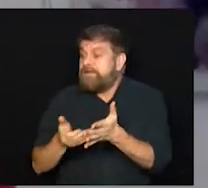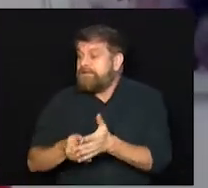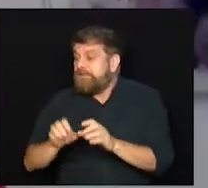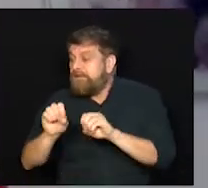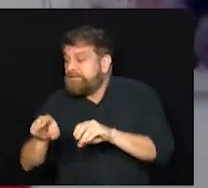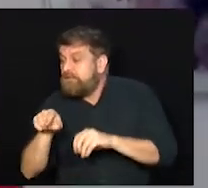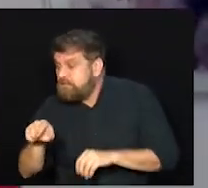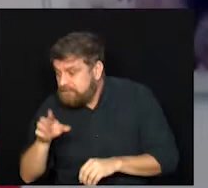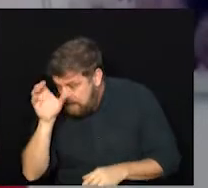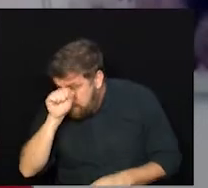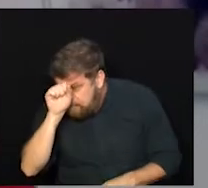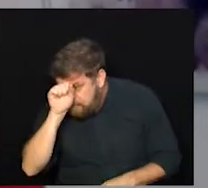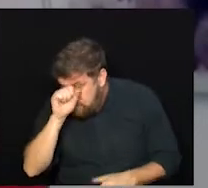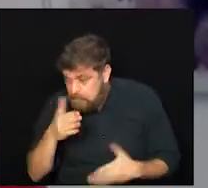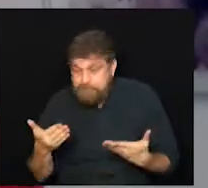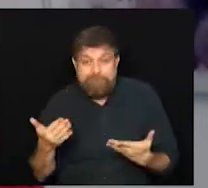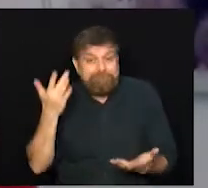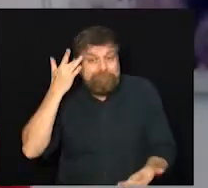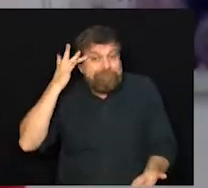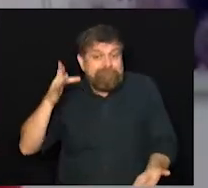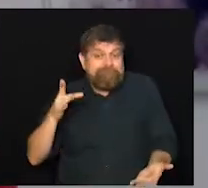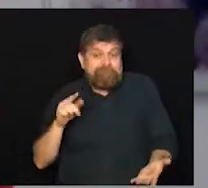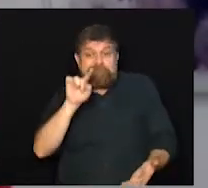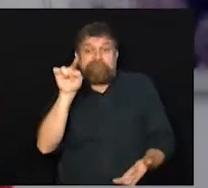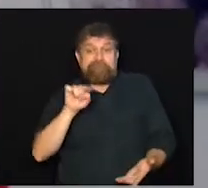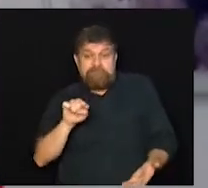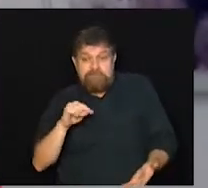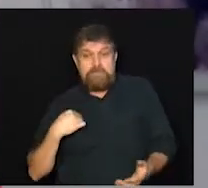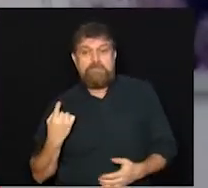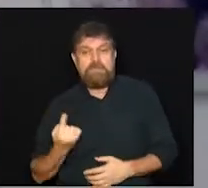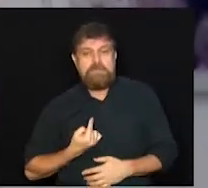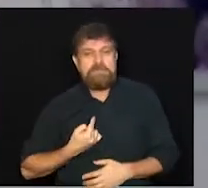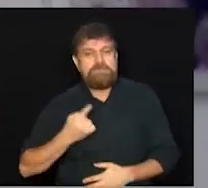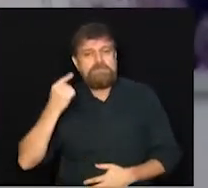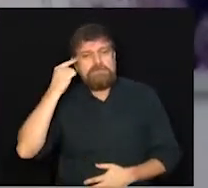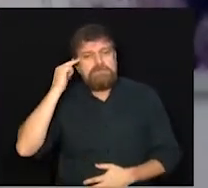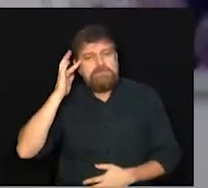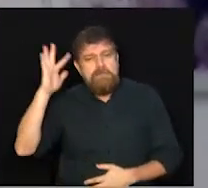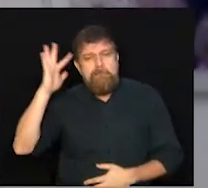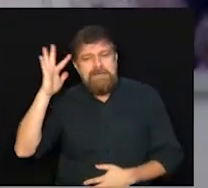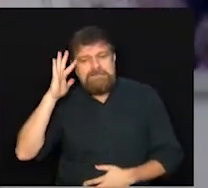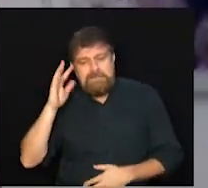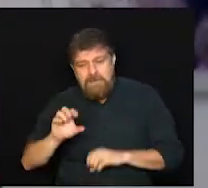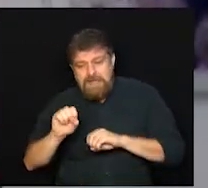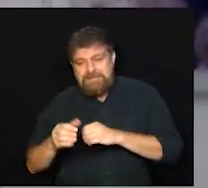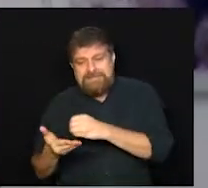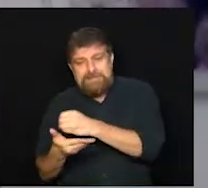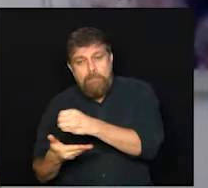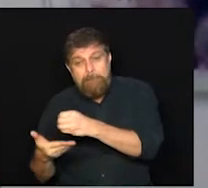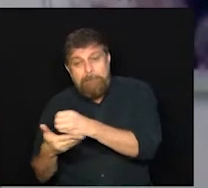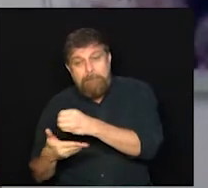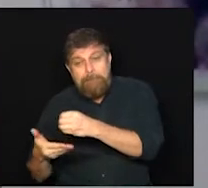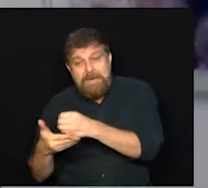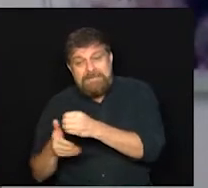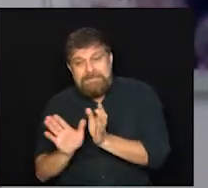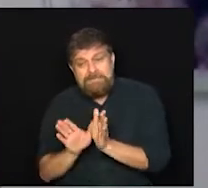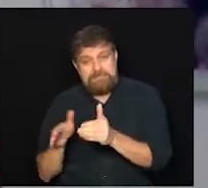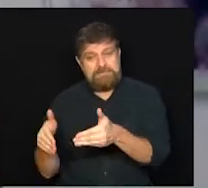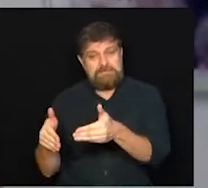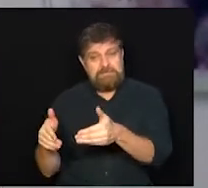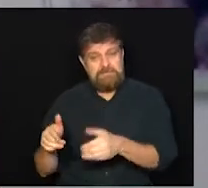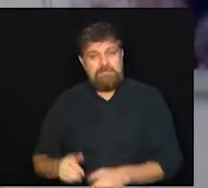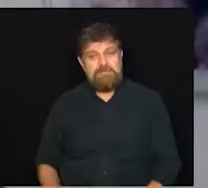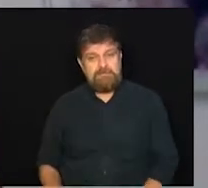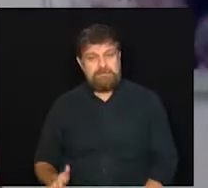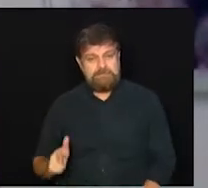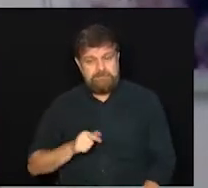déficit ou como é que ficou. E isso, pensando aí sim na educação básica, é um